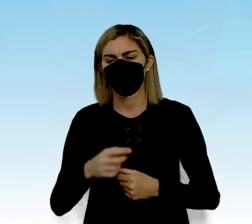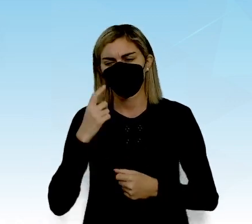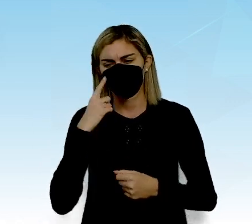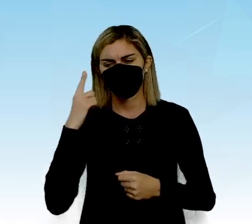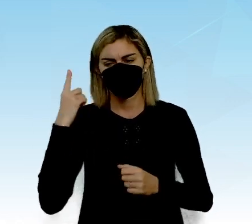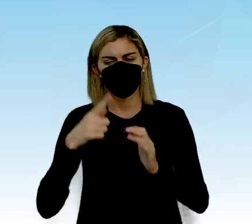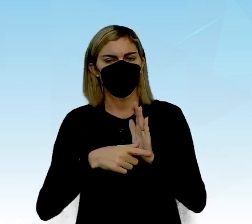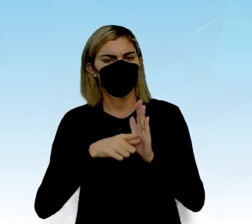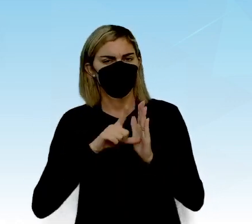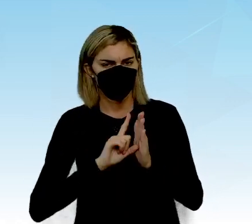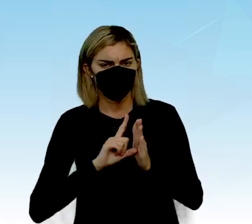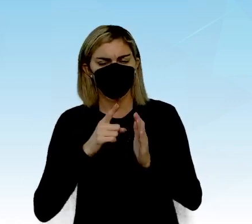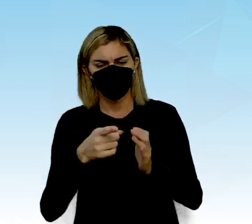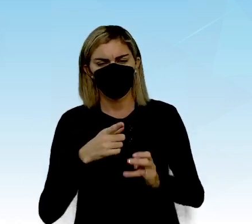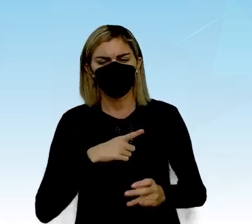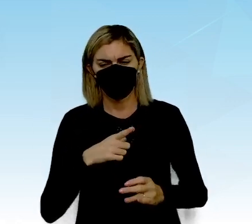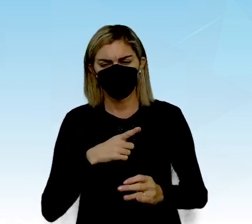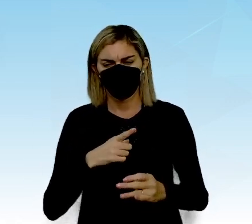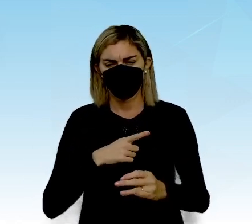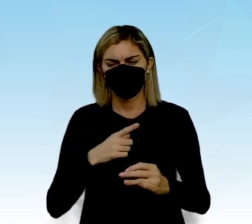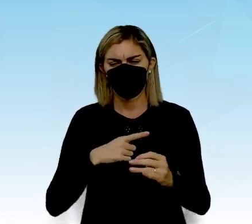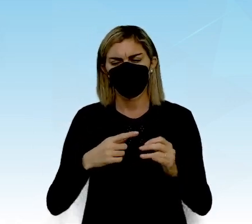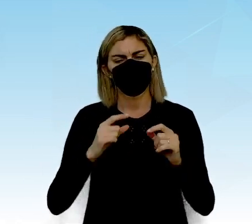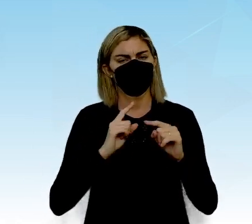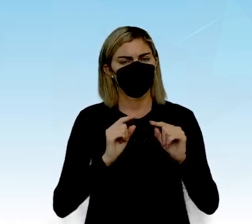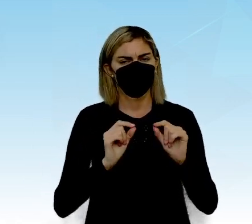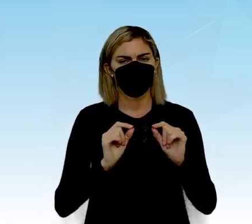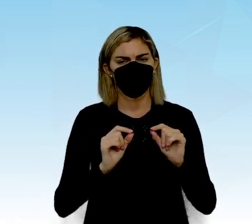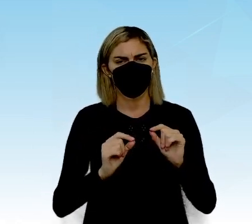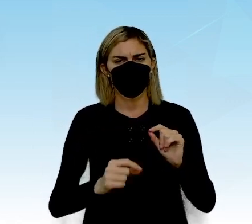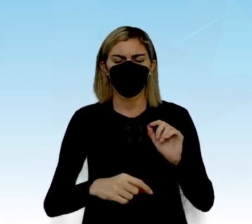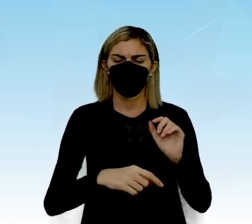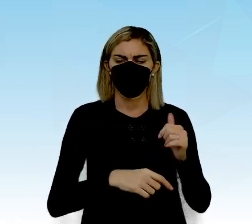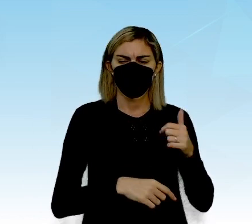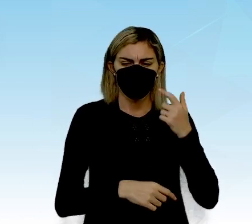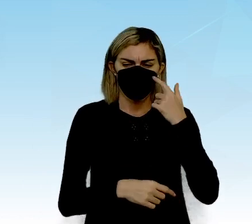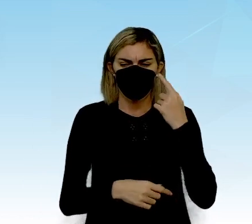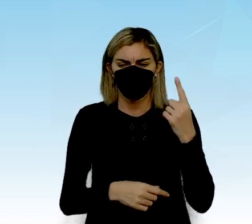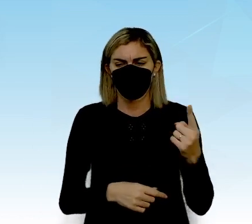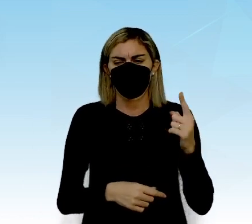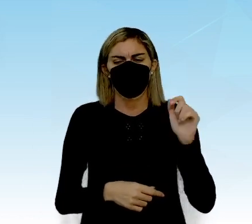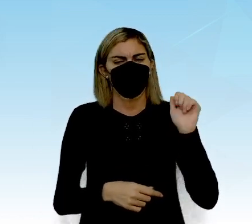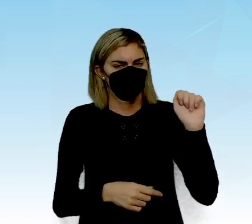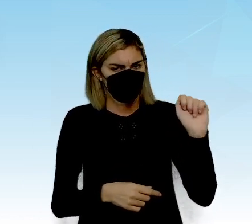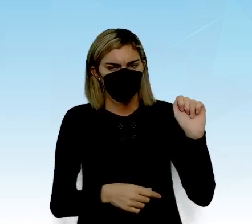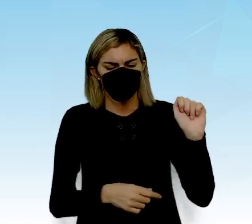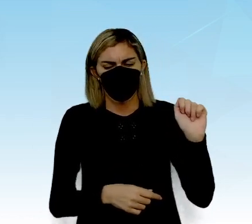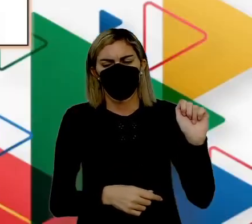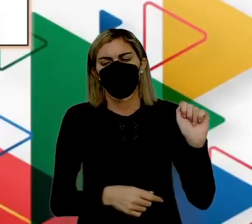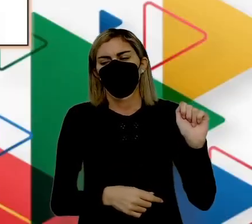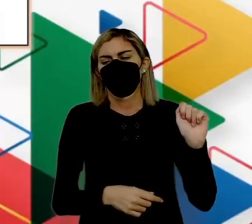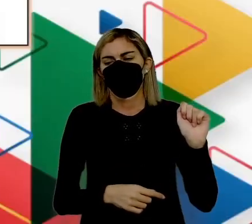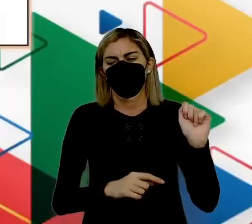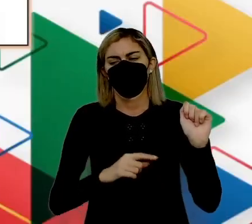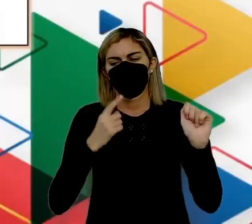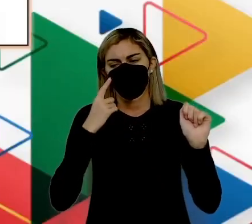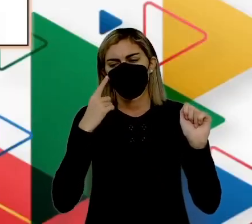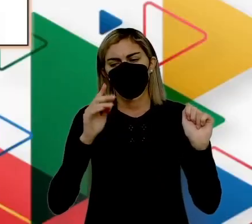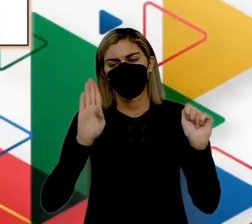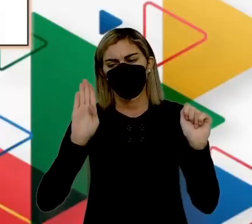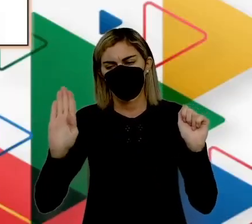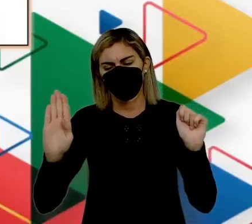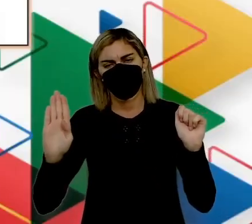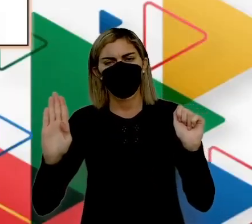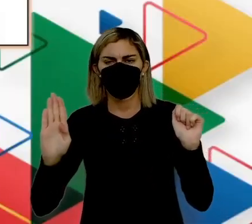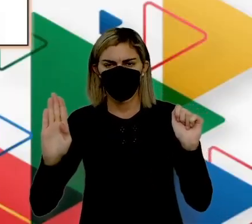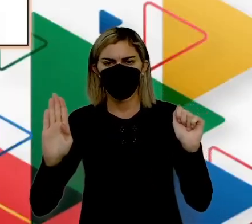O antes, você tem um corpo de carga Q1, que é o corpo A. E o corpo B de